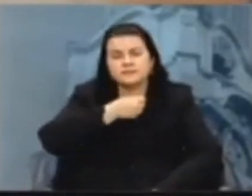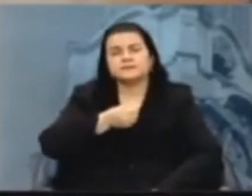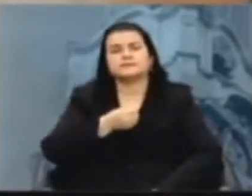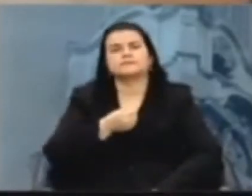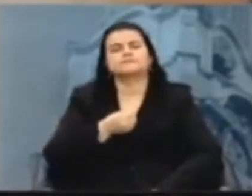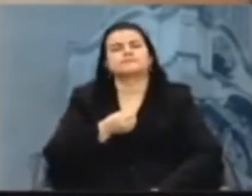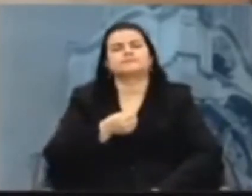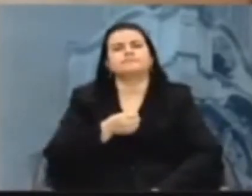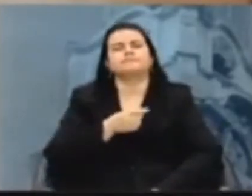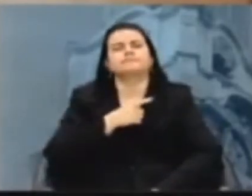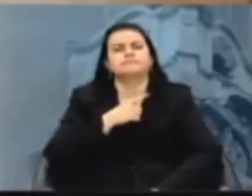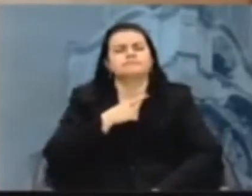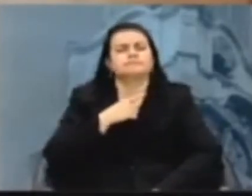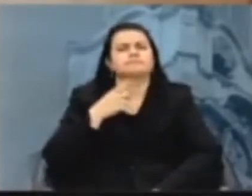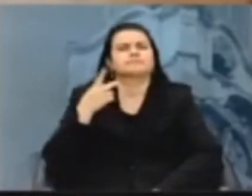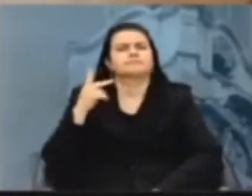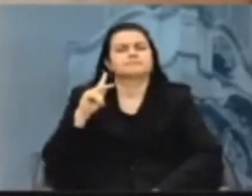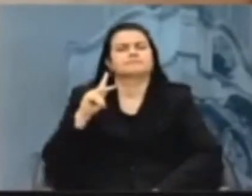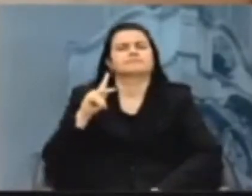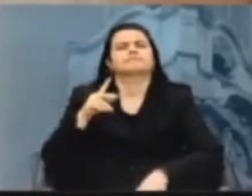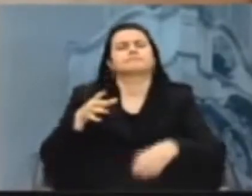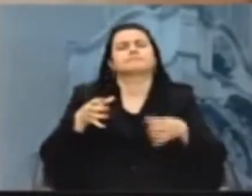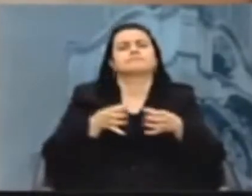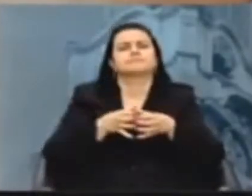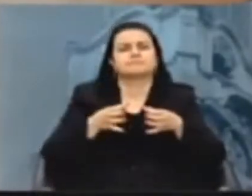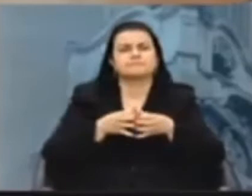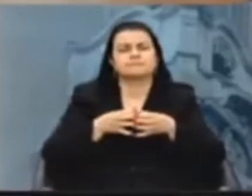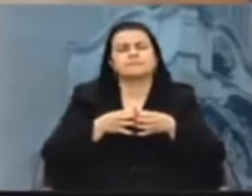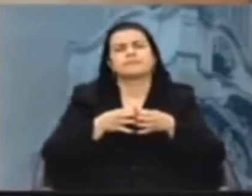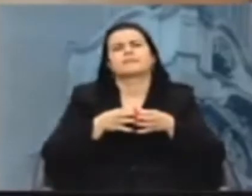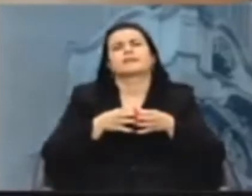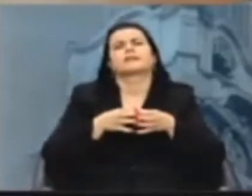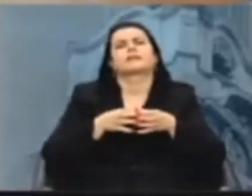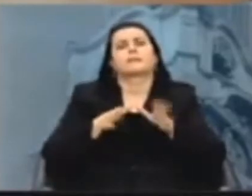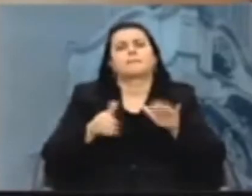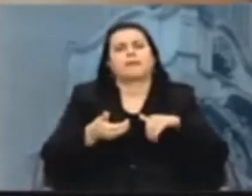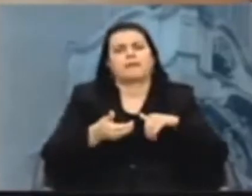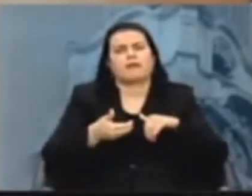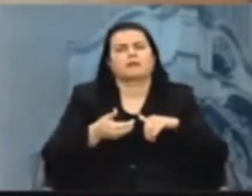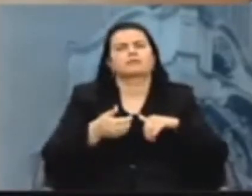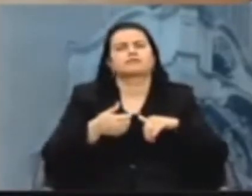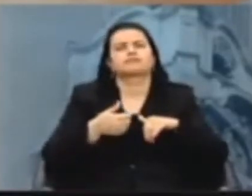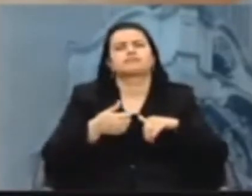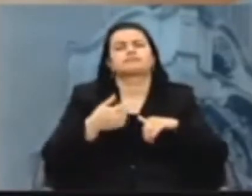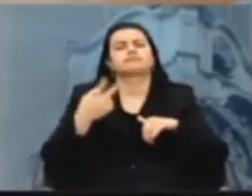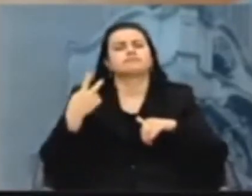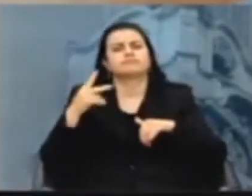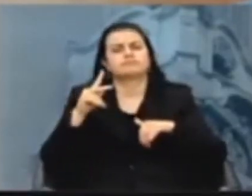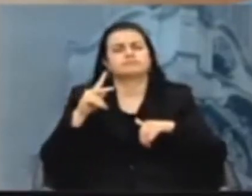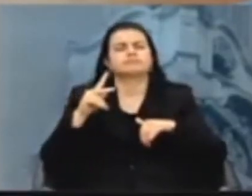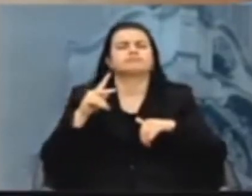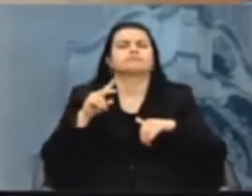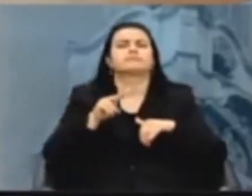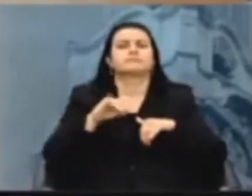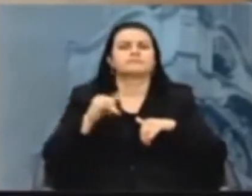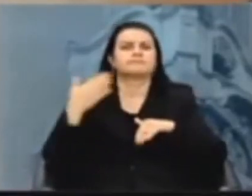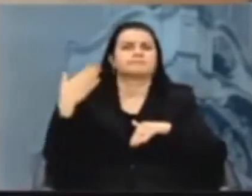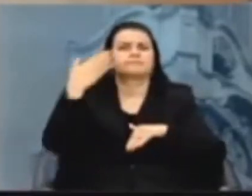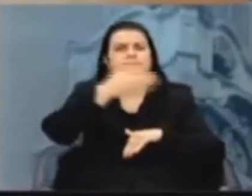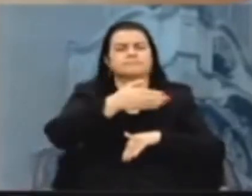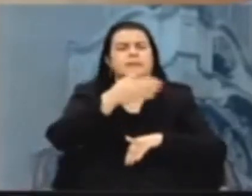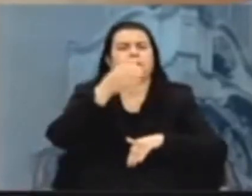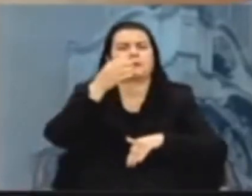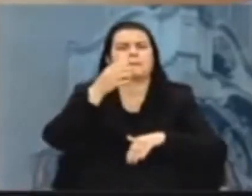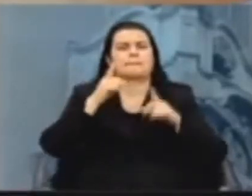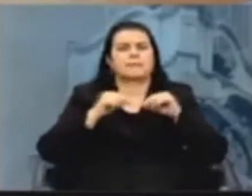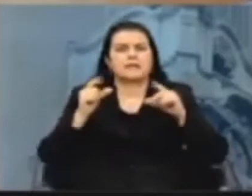Planalto afirma que, assim que for a Brasília, agradecerá ao ministro da Educação e, se